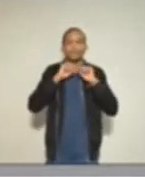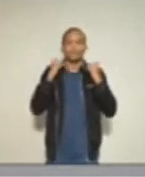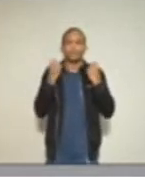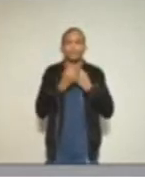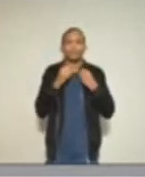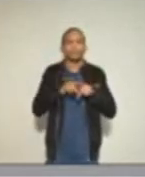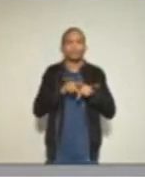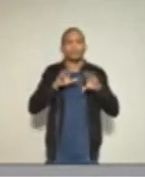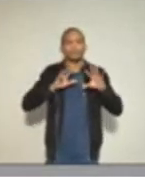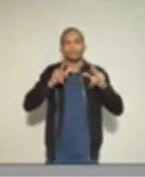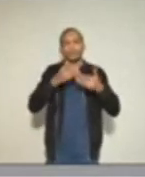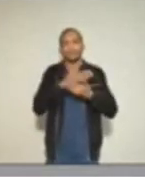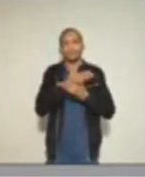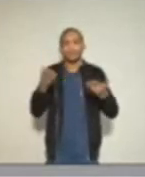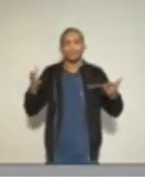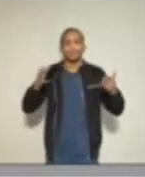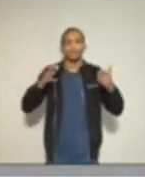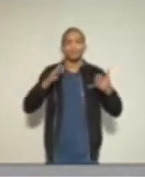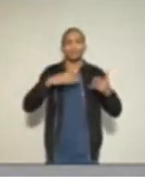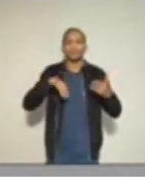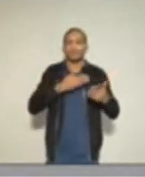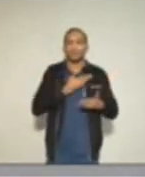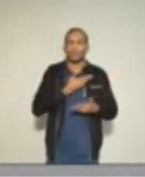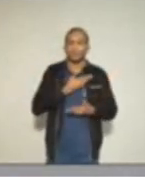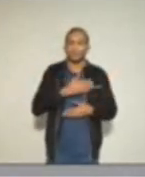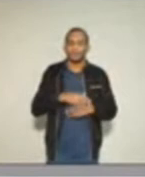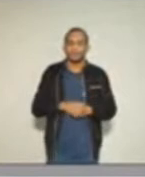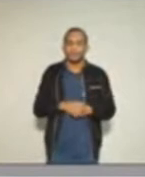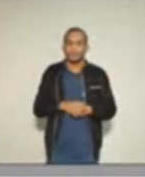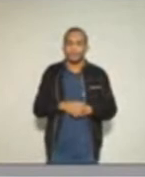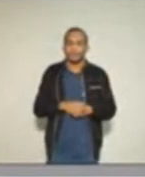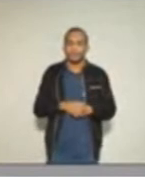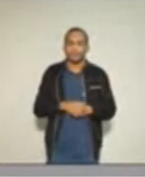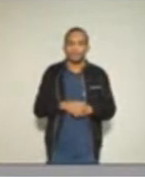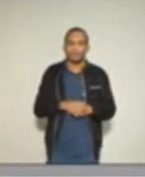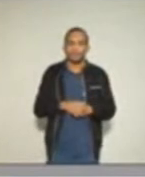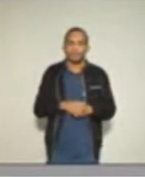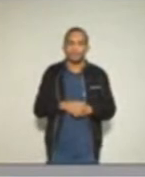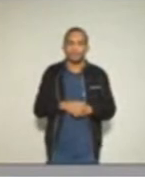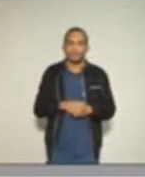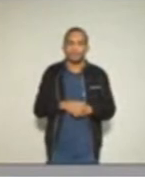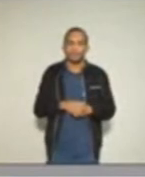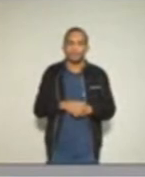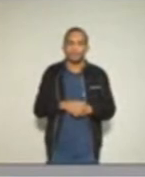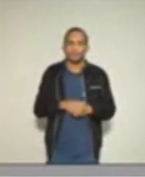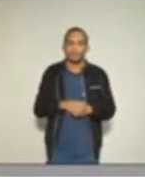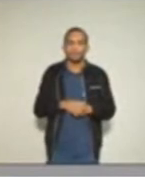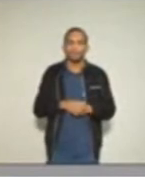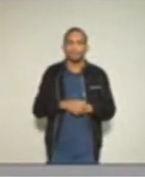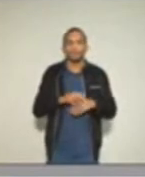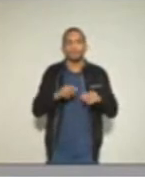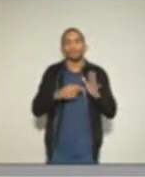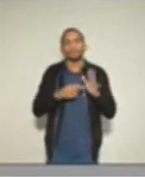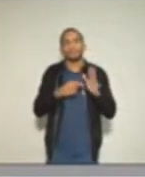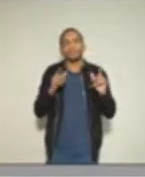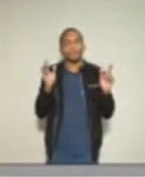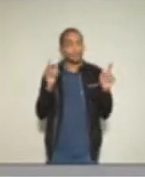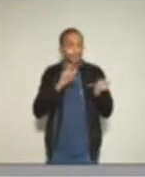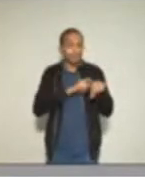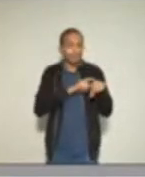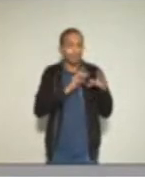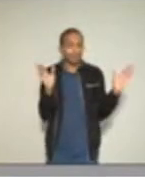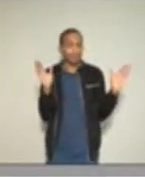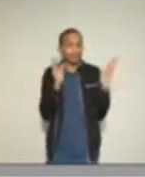A todos os senhores, as senhoras, amigos da imprensa. ficou muito curto o tempo. A